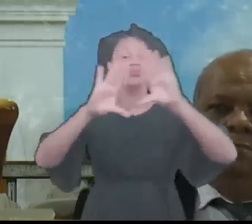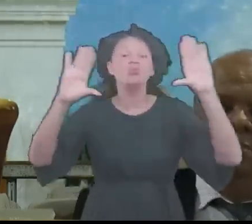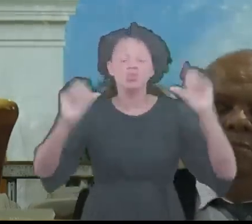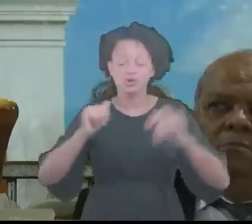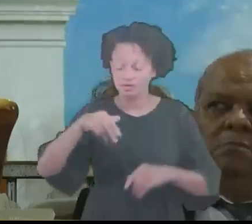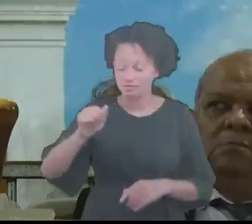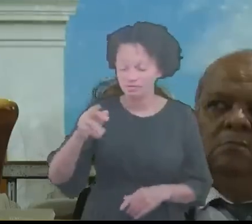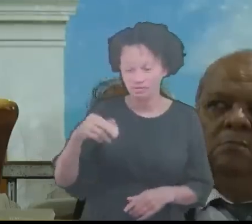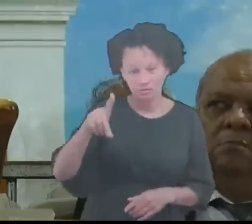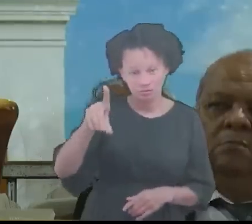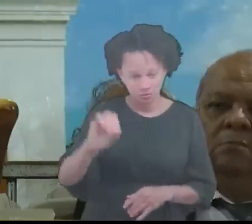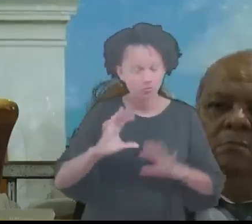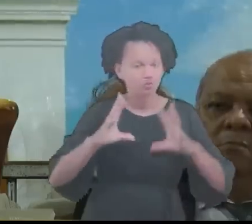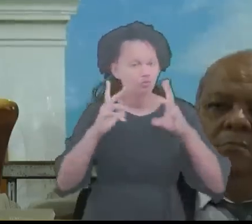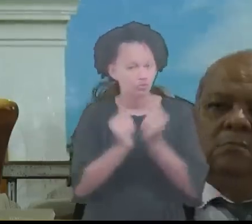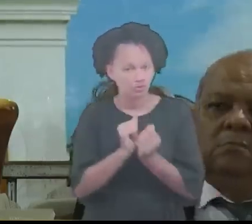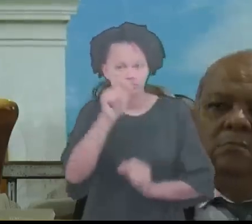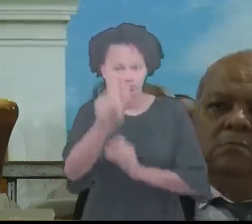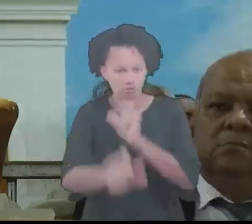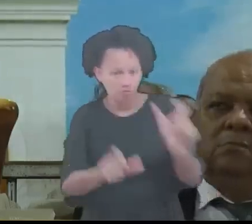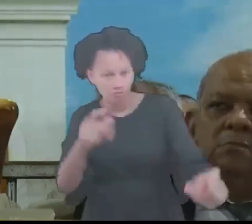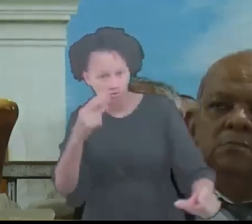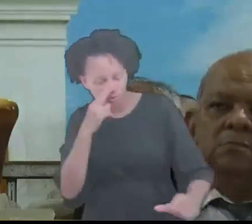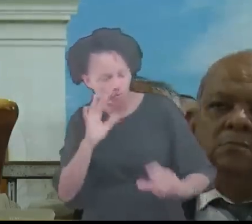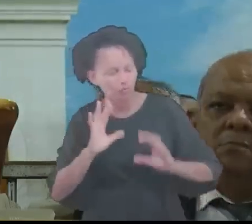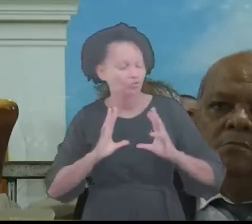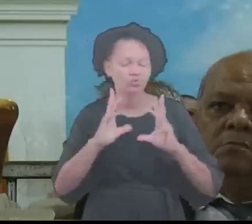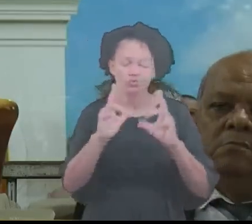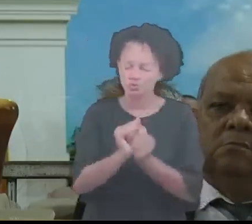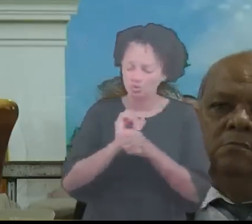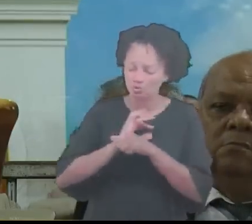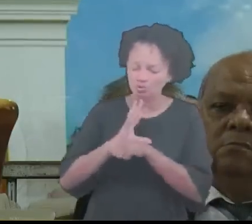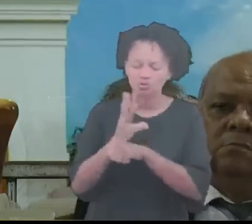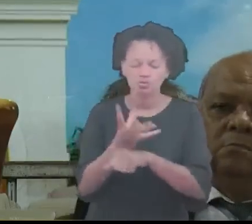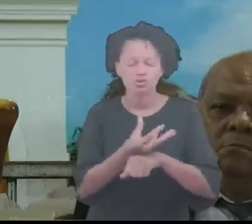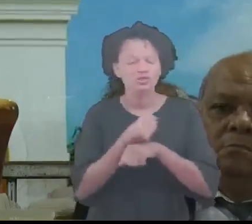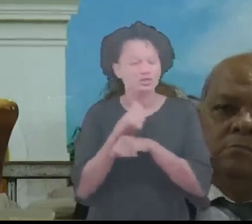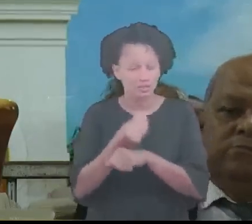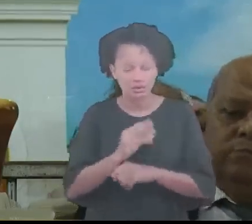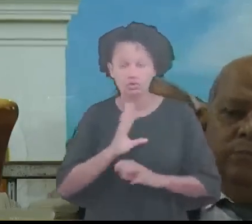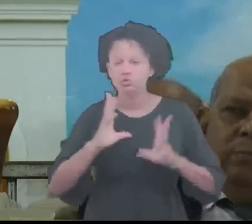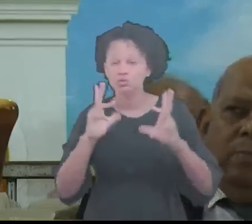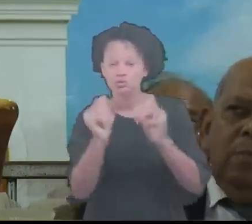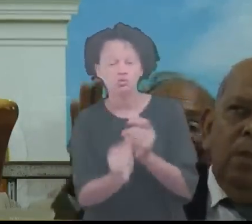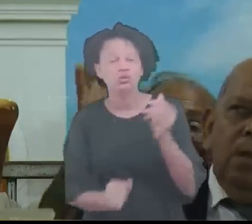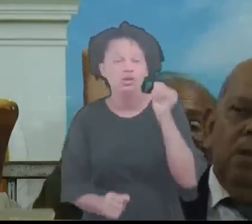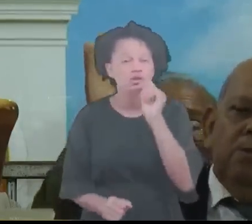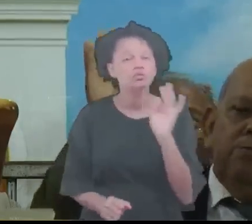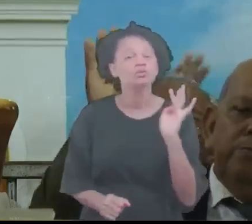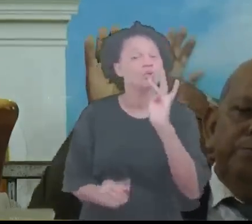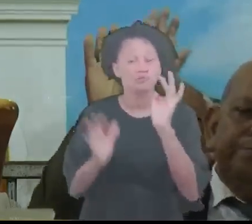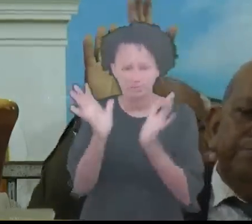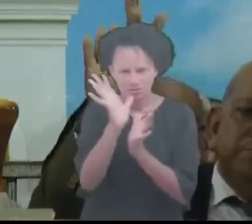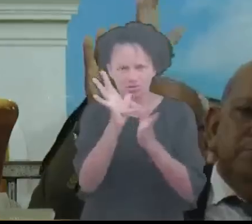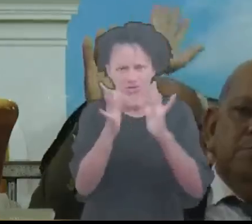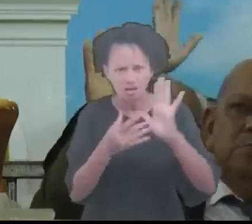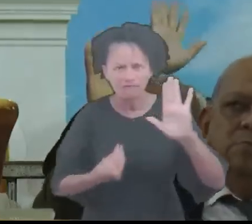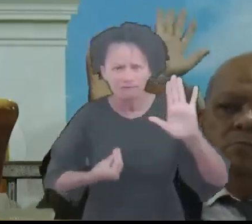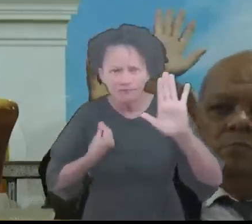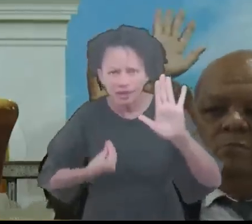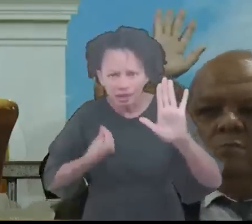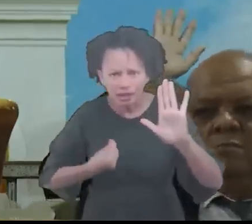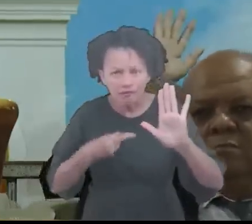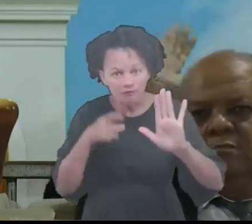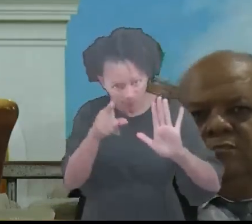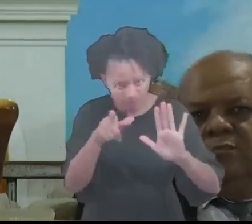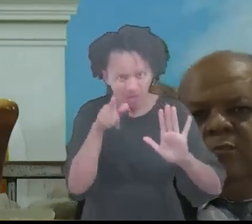nardo, todo crente, toda noiva de Jesus. Eu quero ver a mão da noiva de Jesus. A noiva de Jesus está aqui? Pois se você